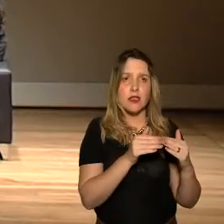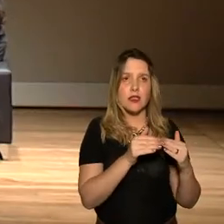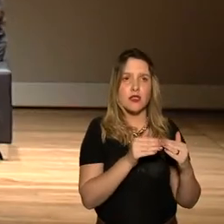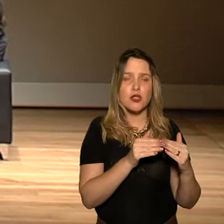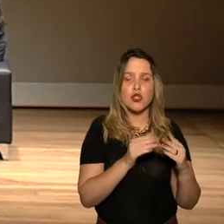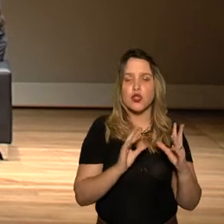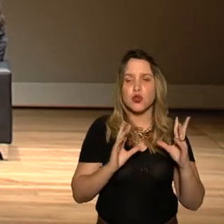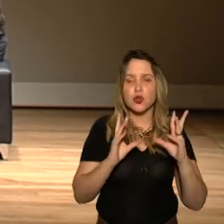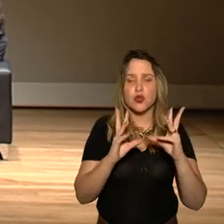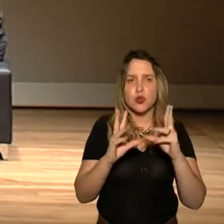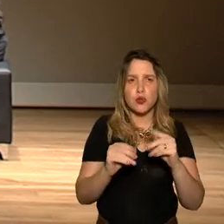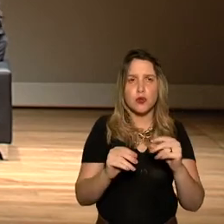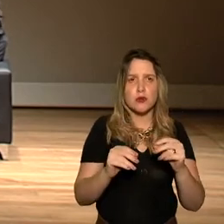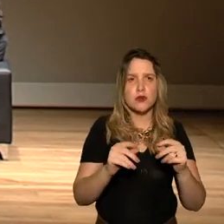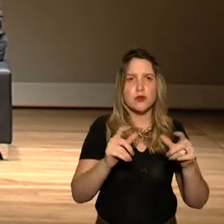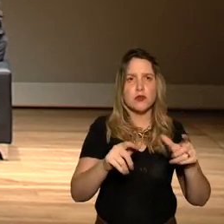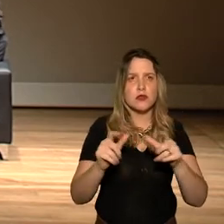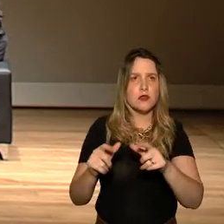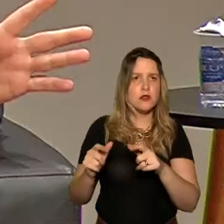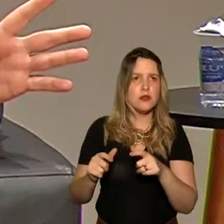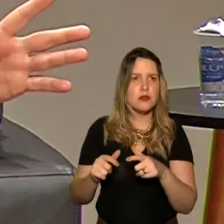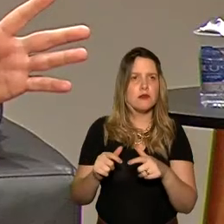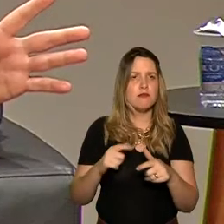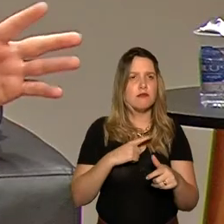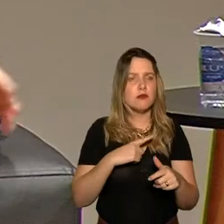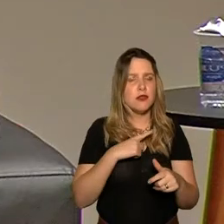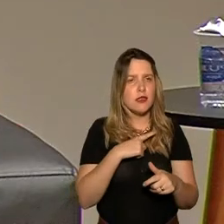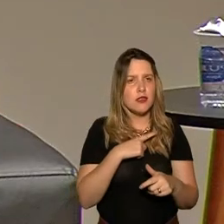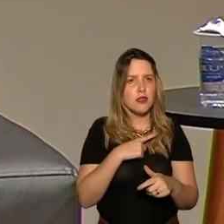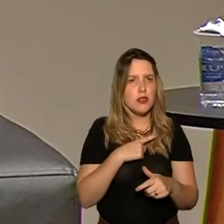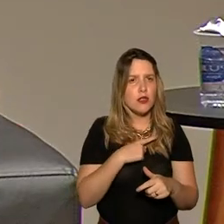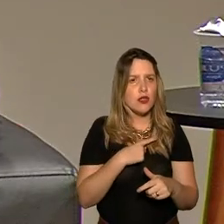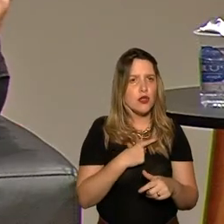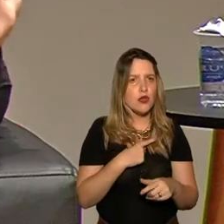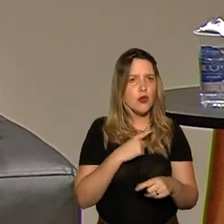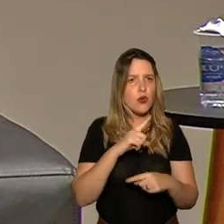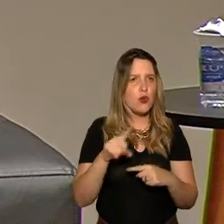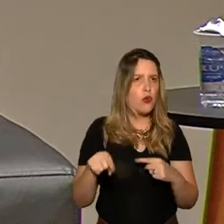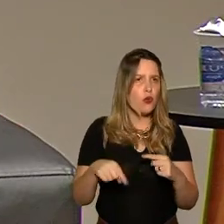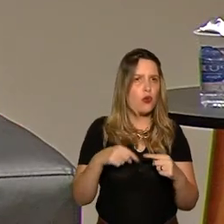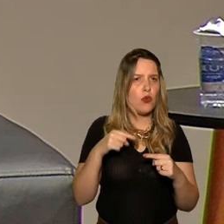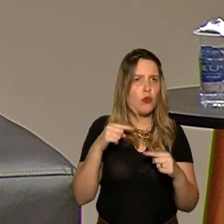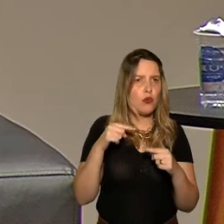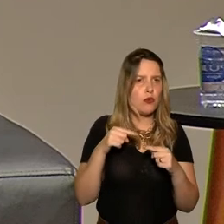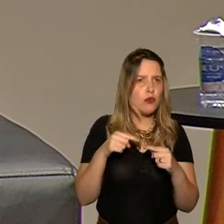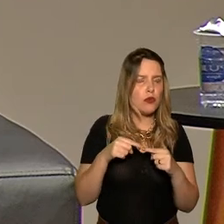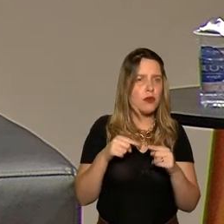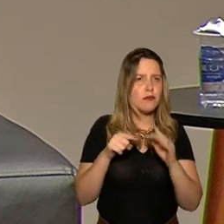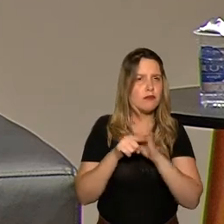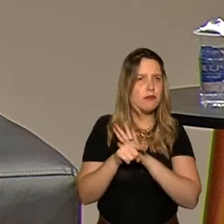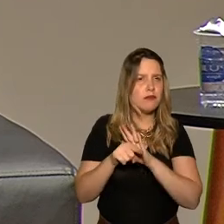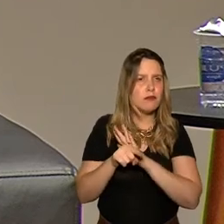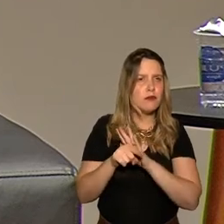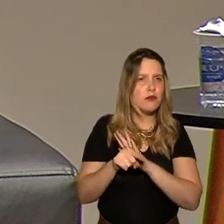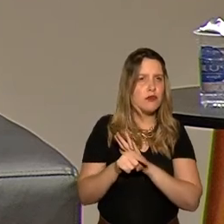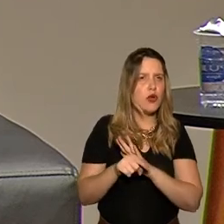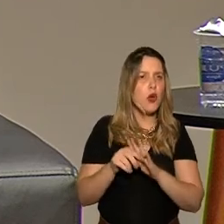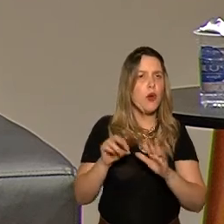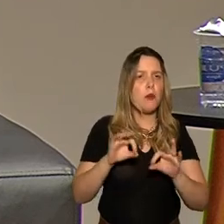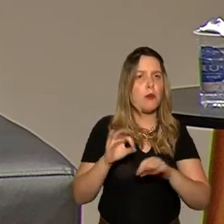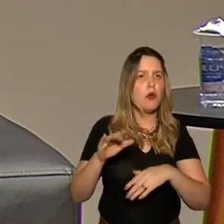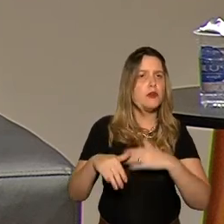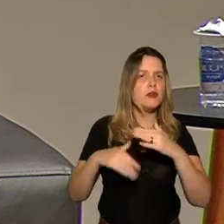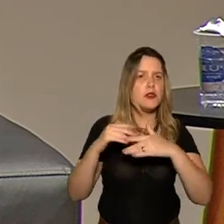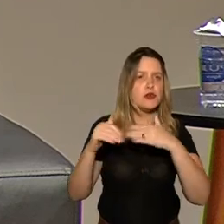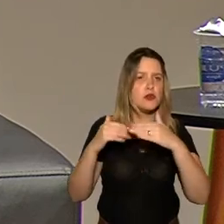pode se mobilizar a revelia de um de uma encomenda institucional Cláudia tá se referindo a um processo que